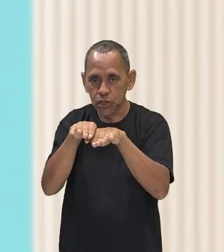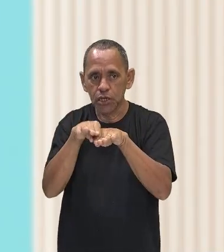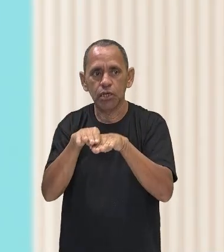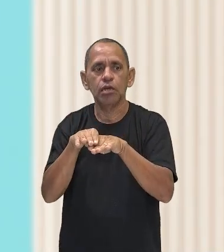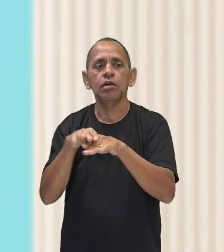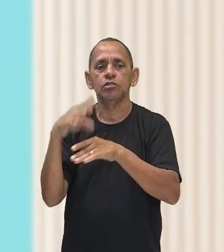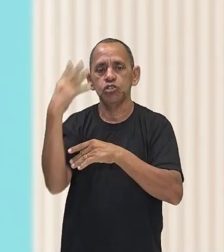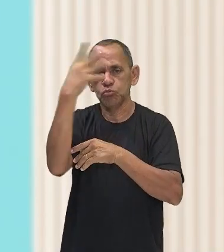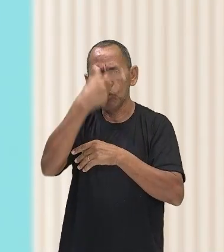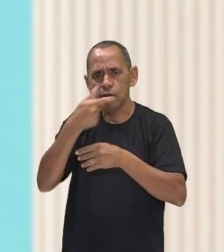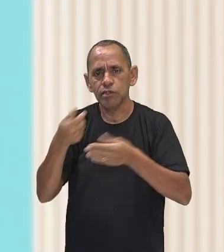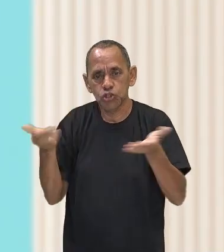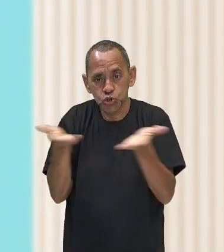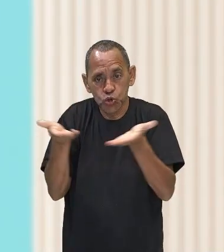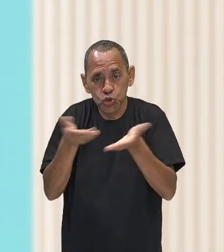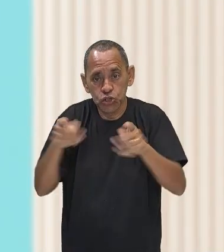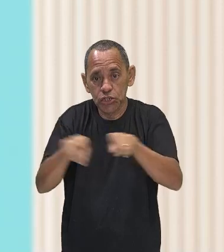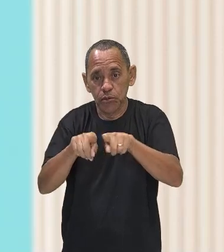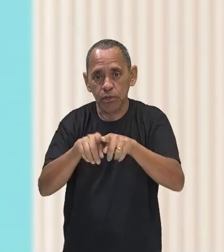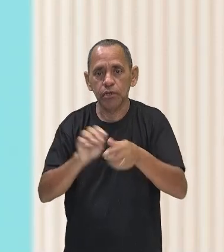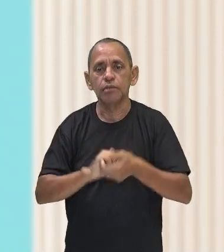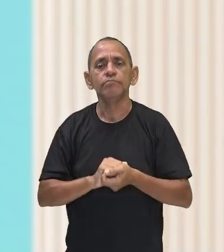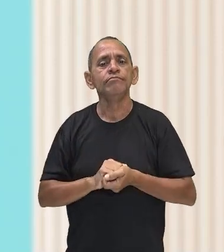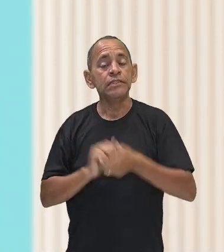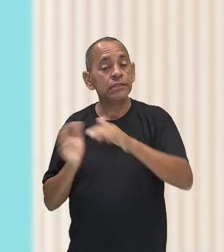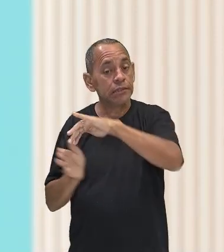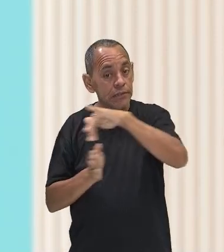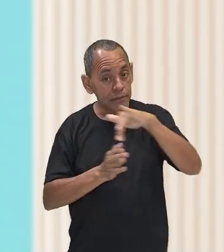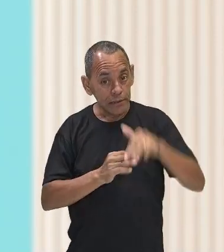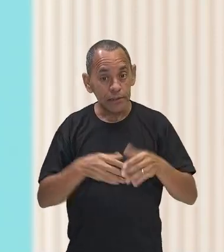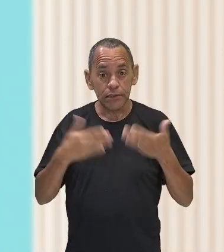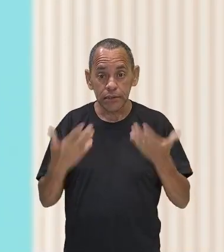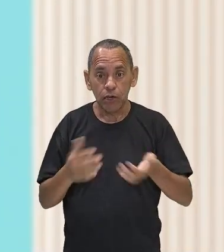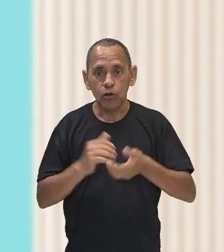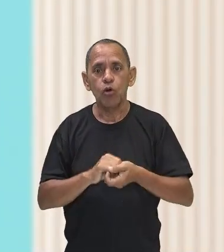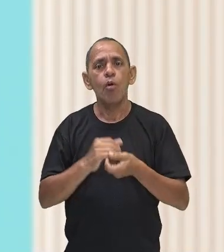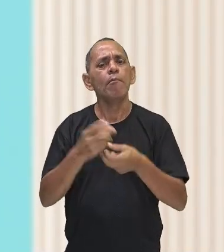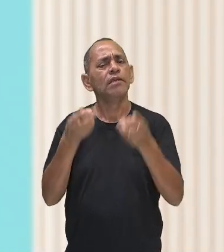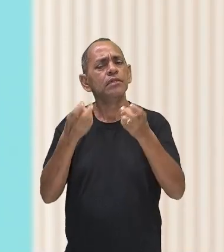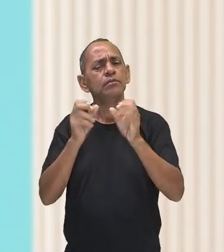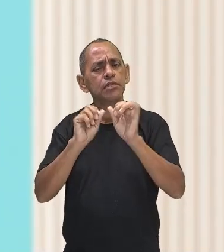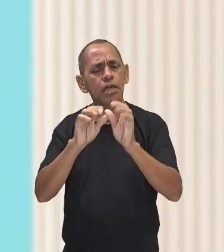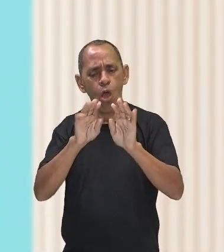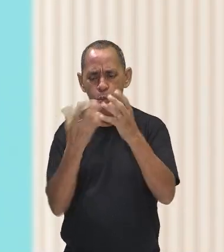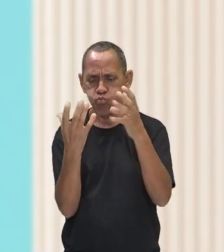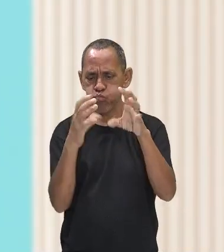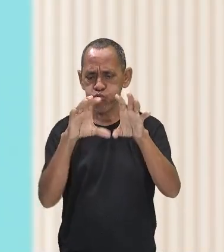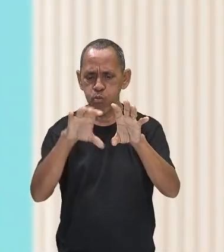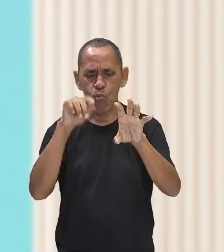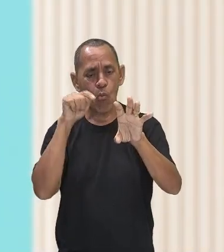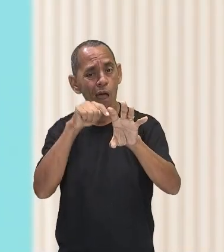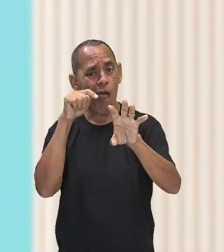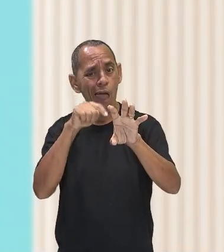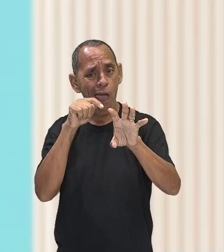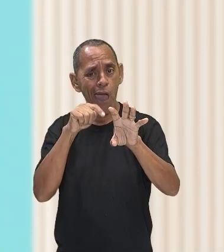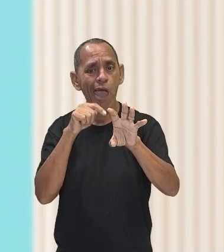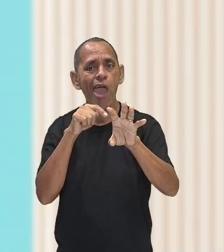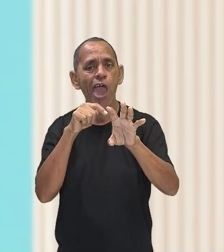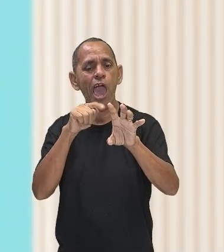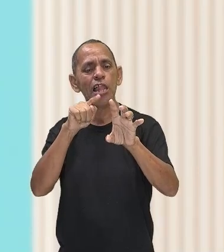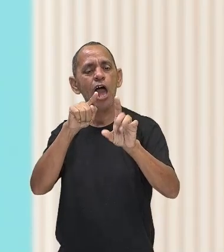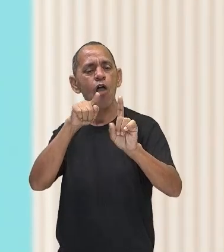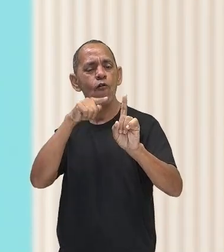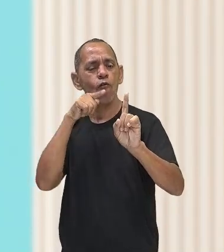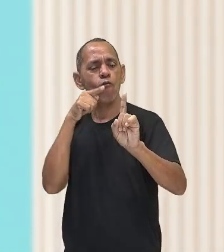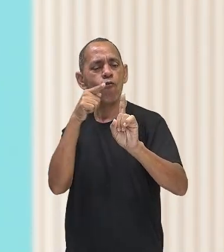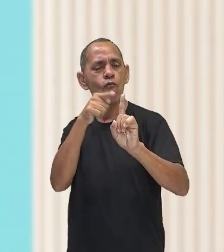contemporâneos então assim a gente percebe que a bunda ela se torna então um objeto né as pessoas não